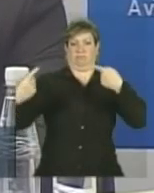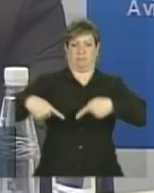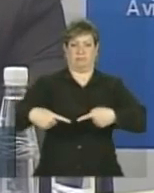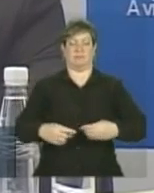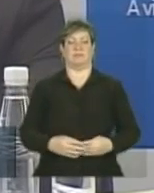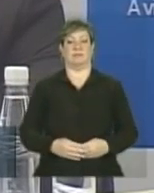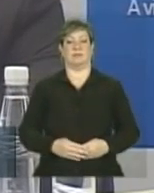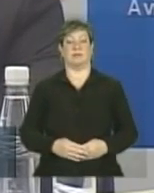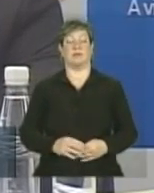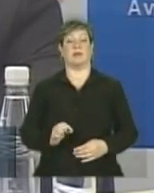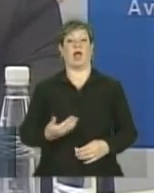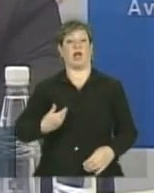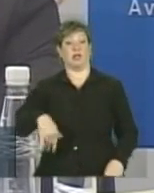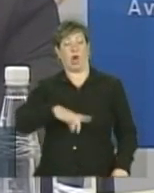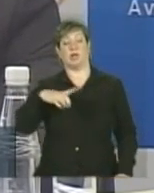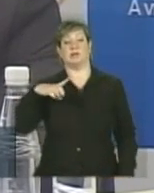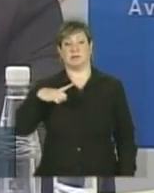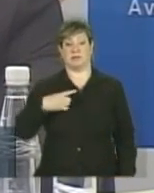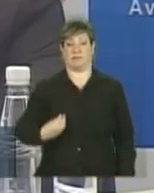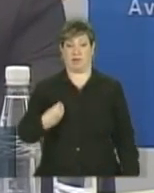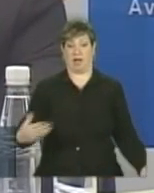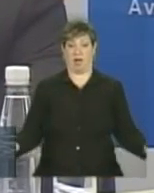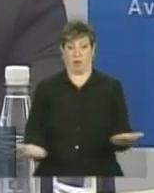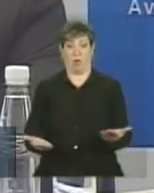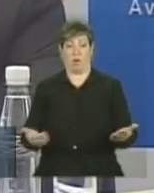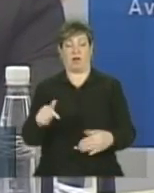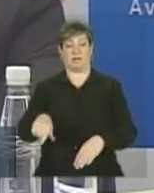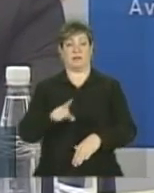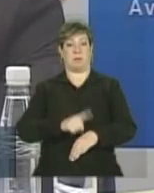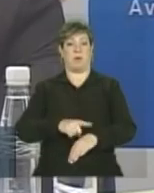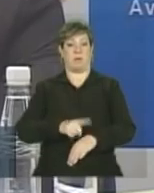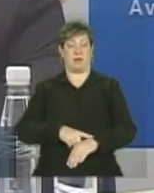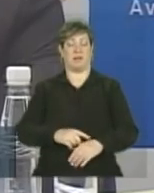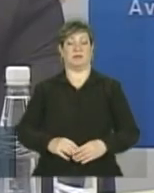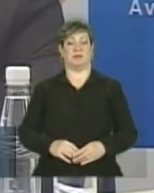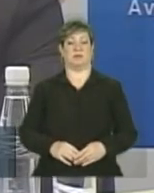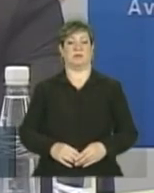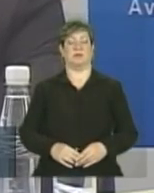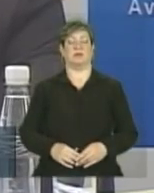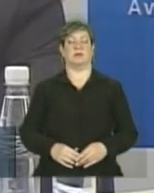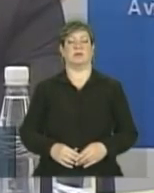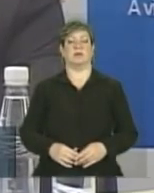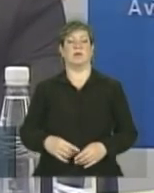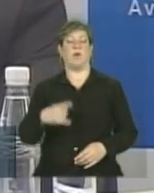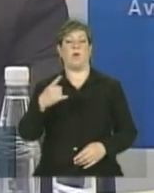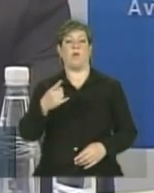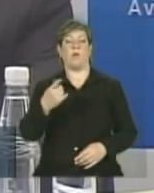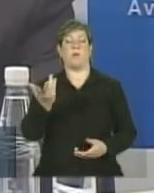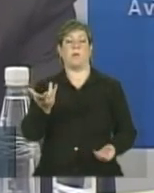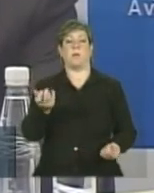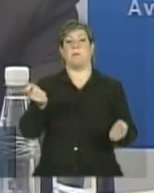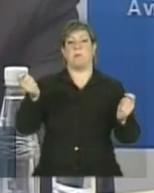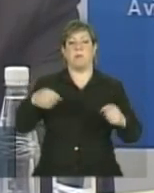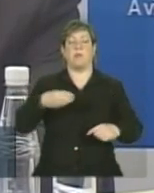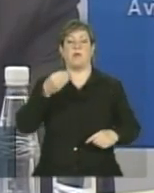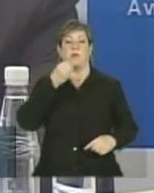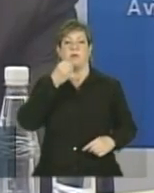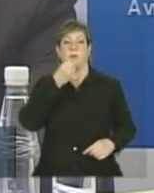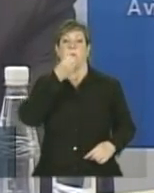Nós vivemos, inclusive, nesse momento, um ambiente favorável